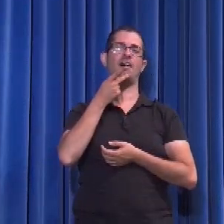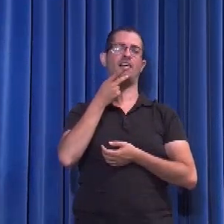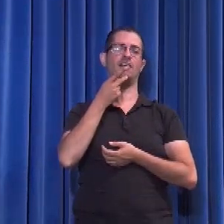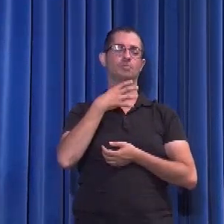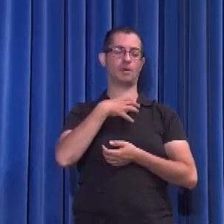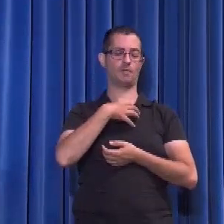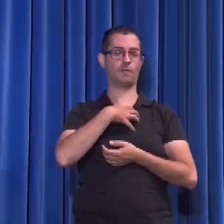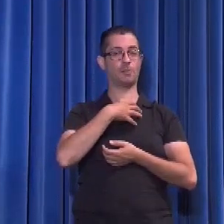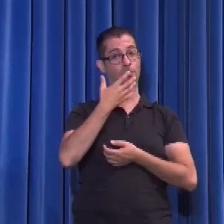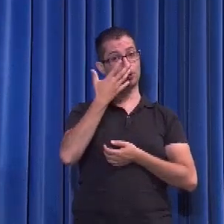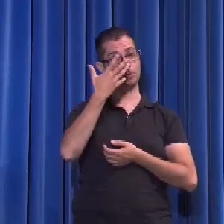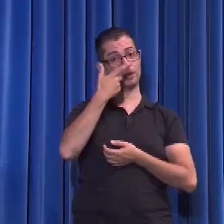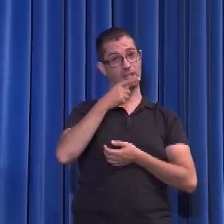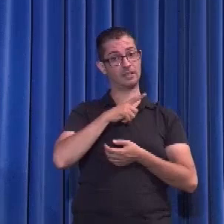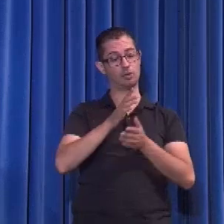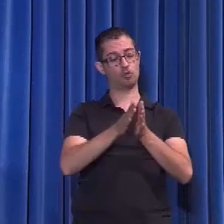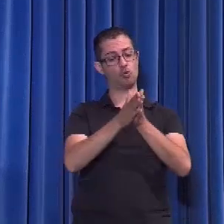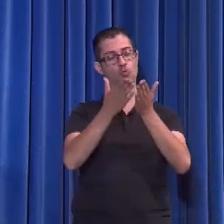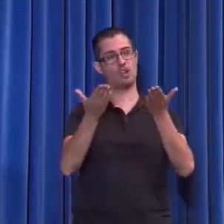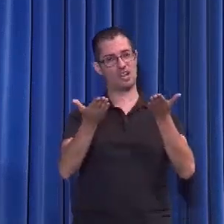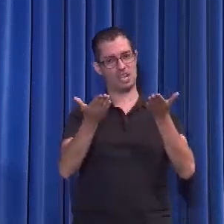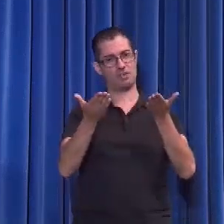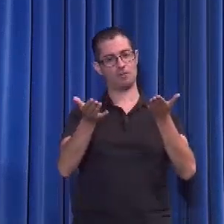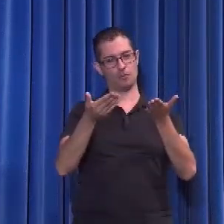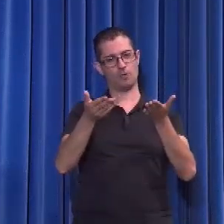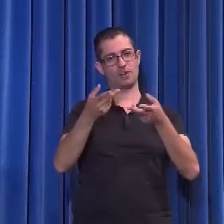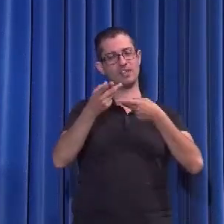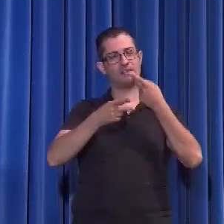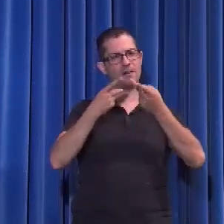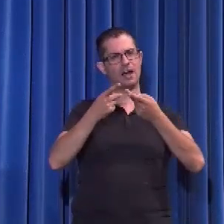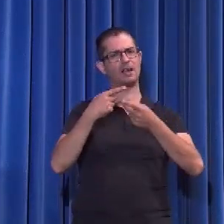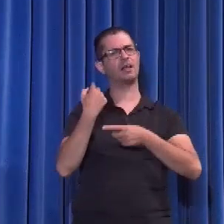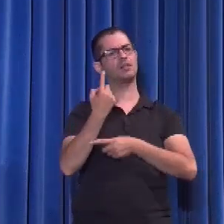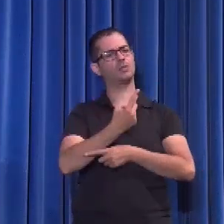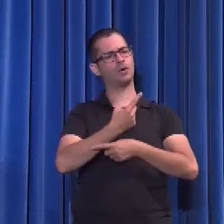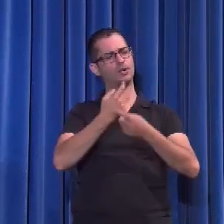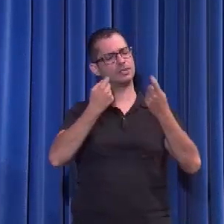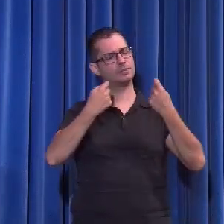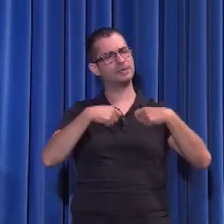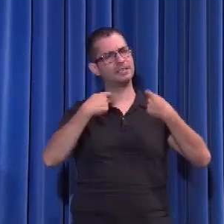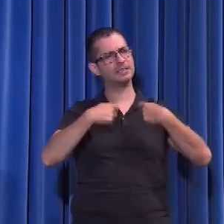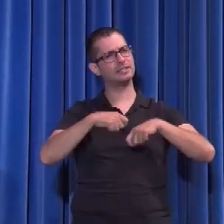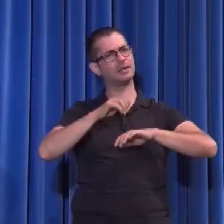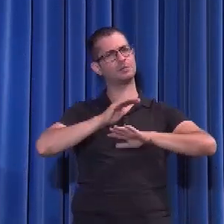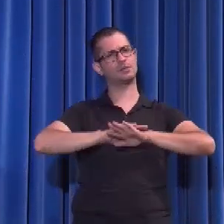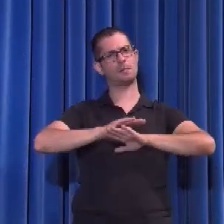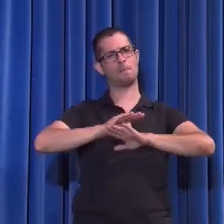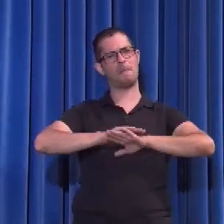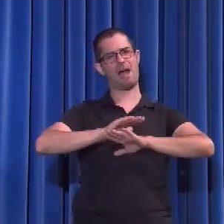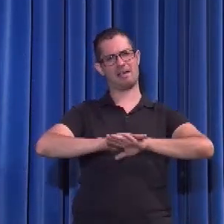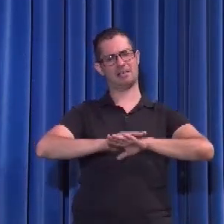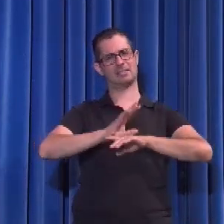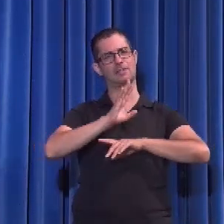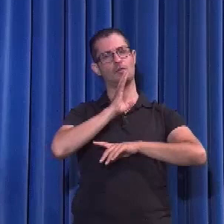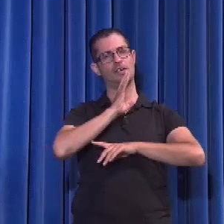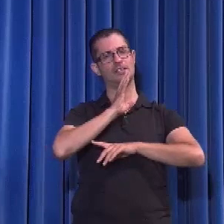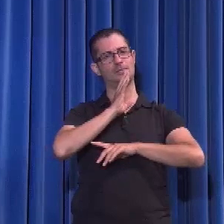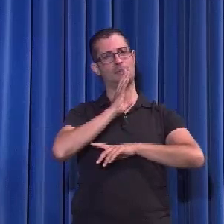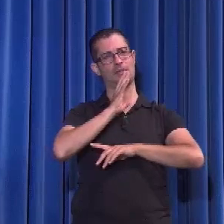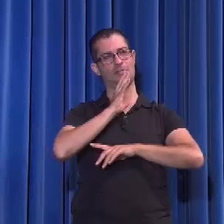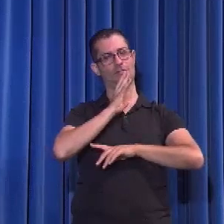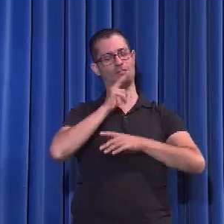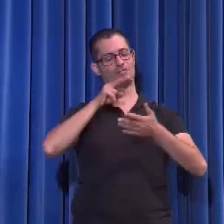dele, Atributos de Deus. Ele diz assim: necessitamos algo mais que um conhecimento teórico de